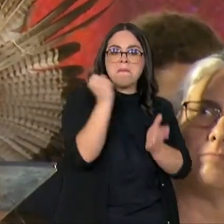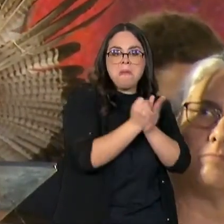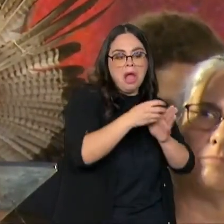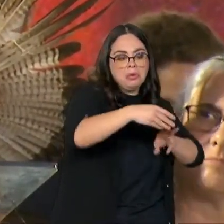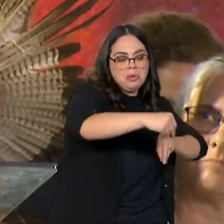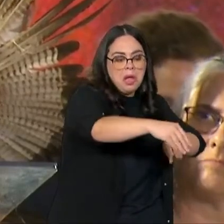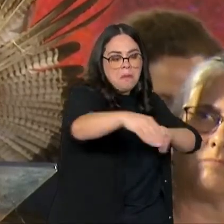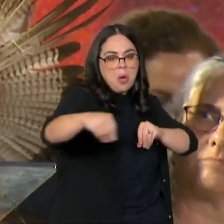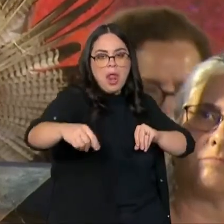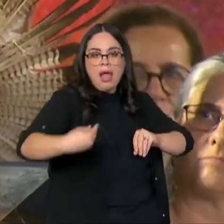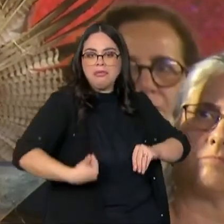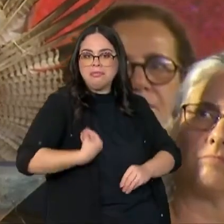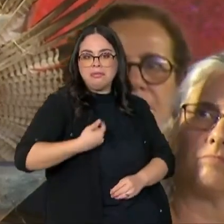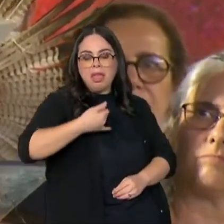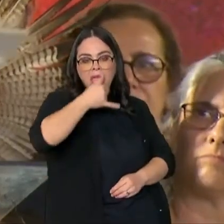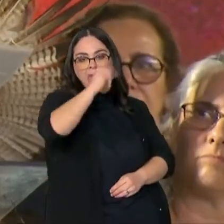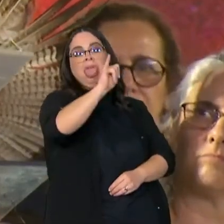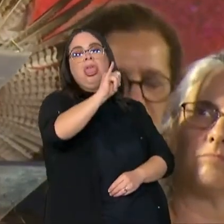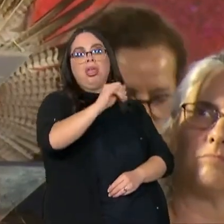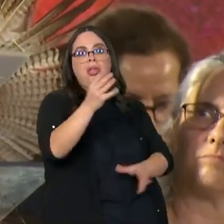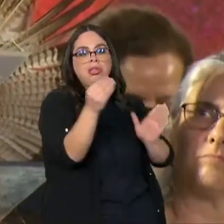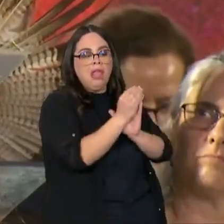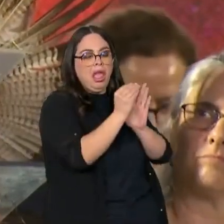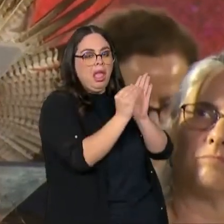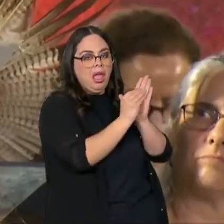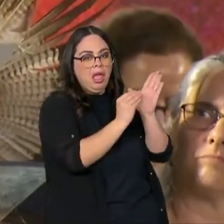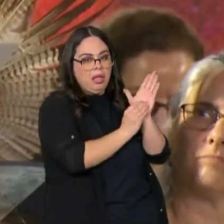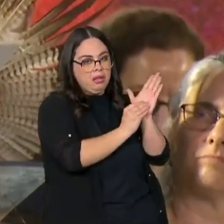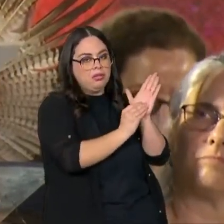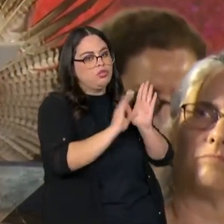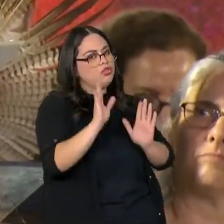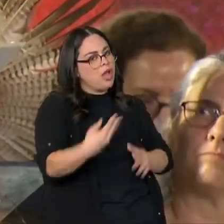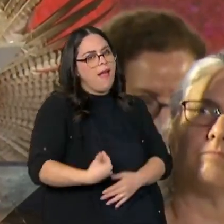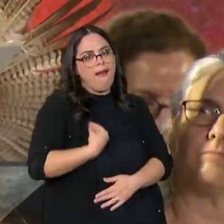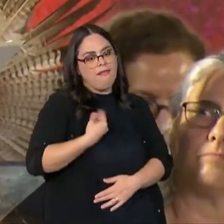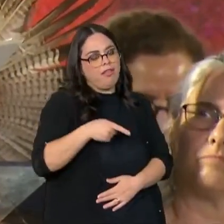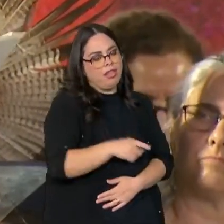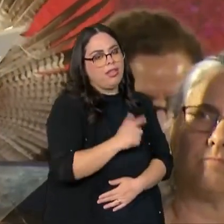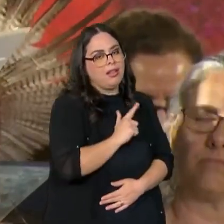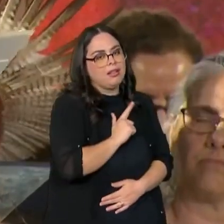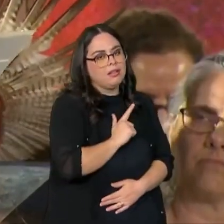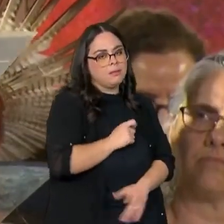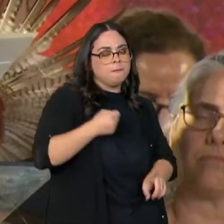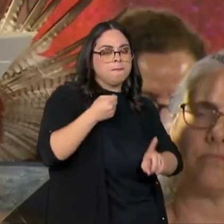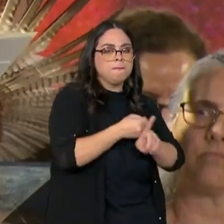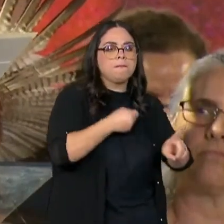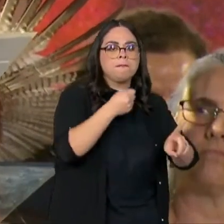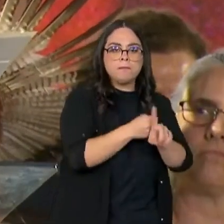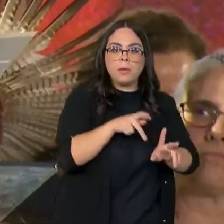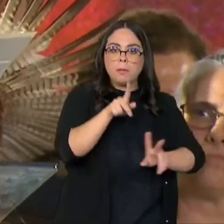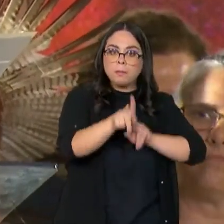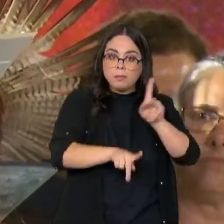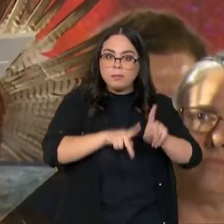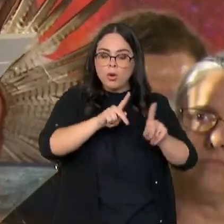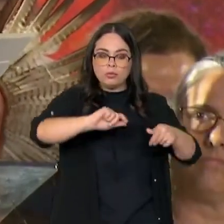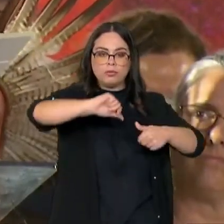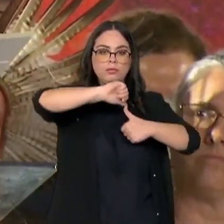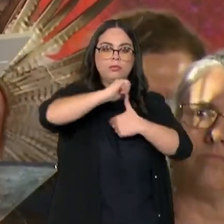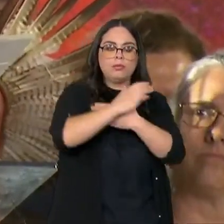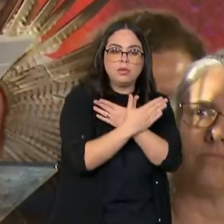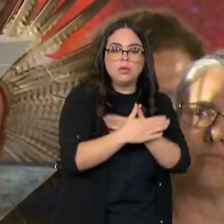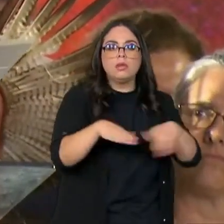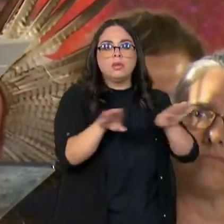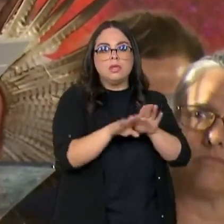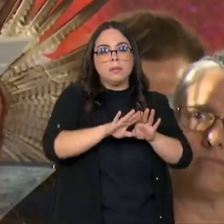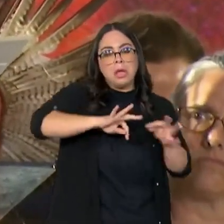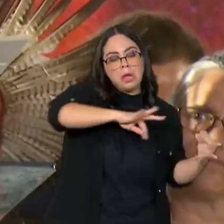temporal equivocadamente pretende estabelecer. A luta dos povos tupinambás e de todos